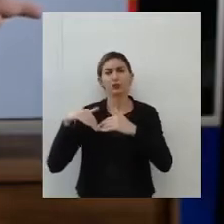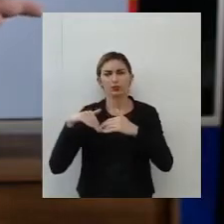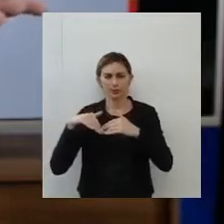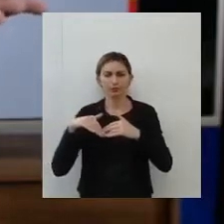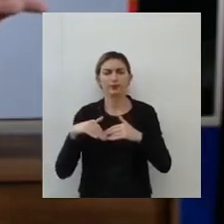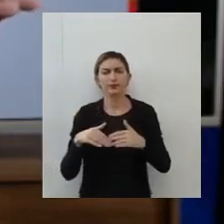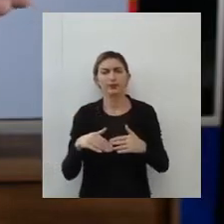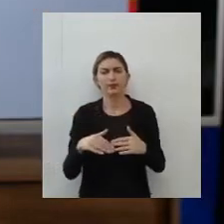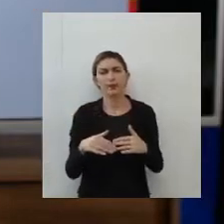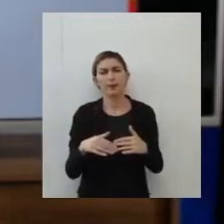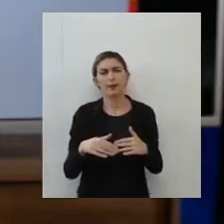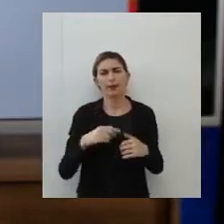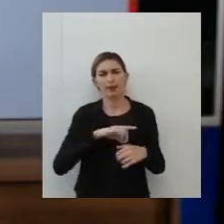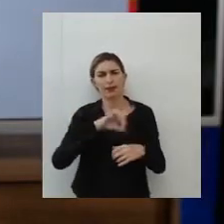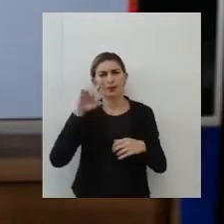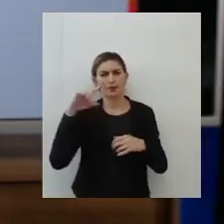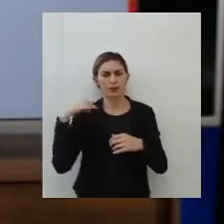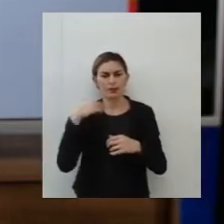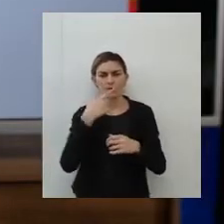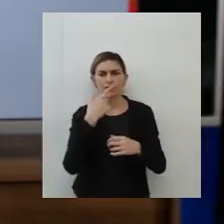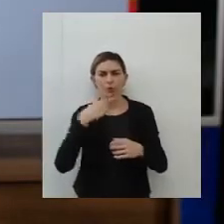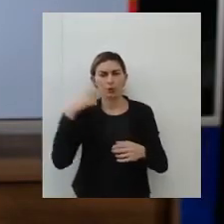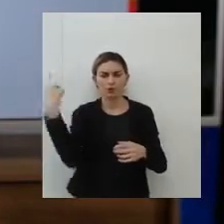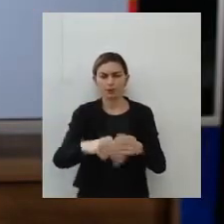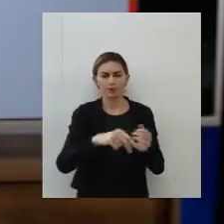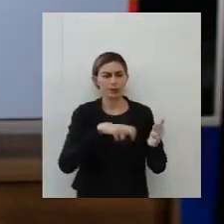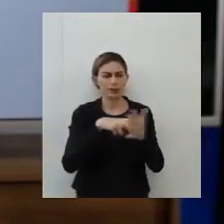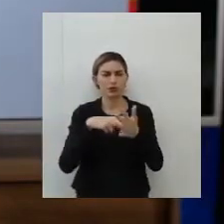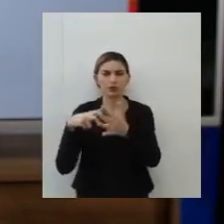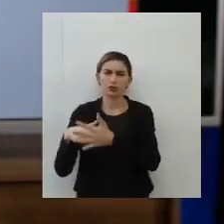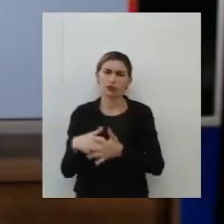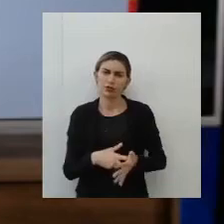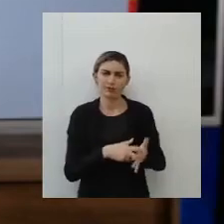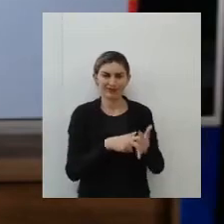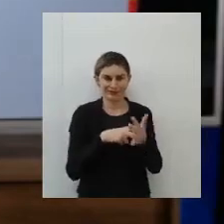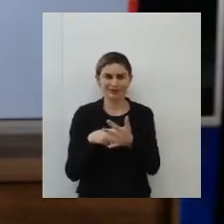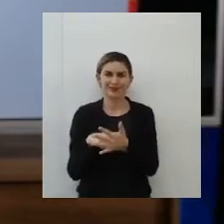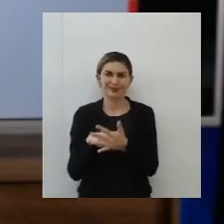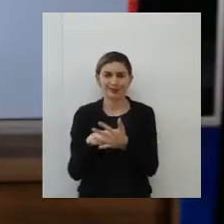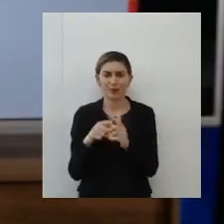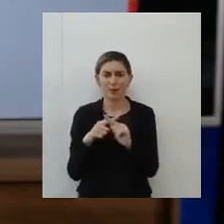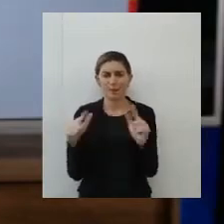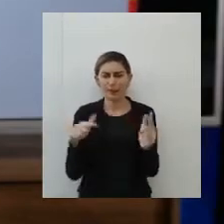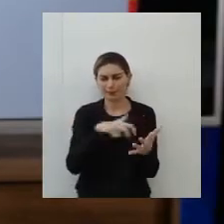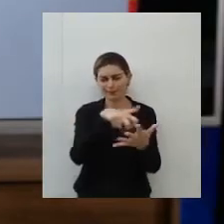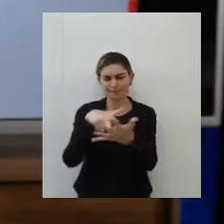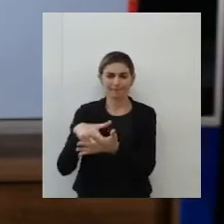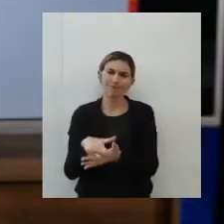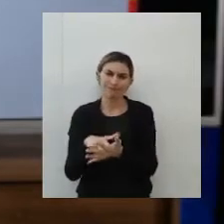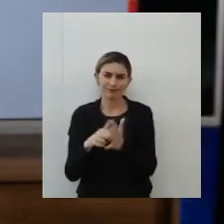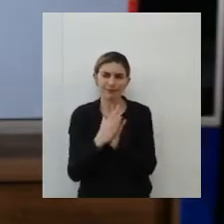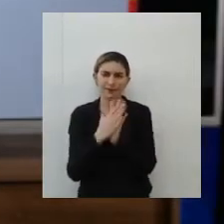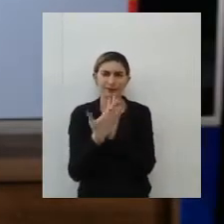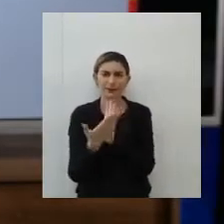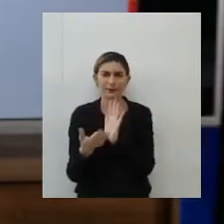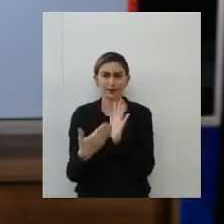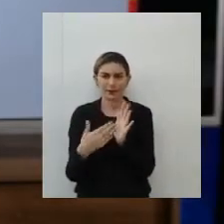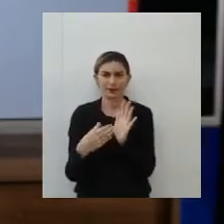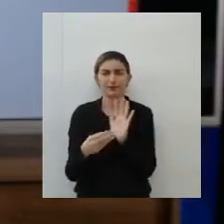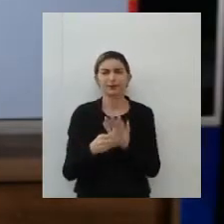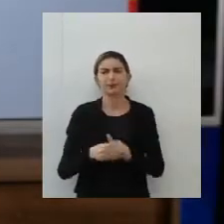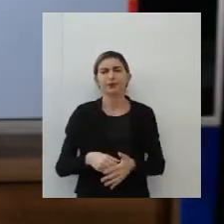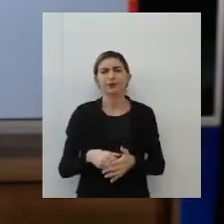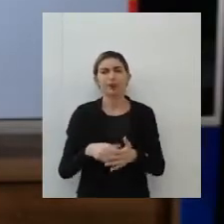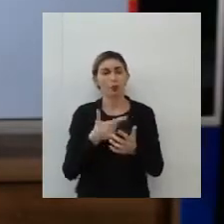isso, Deus enviou a praga como um castigo, como mais uma praga bíblica. Outro grupo